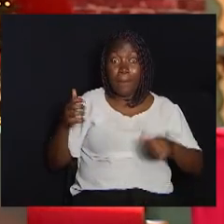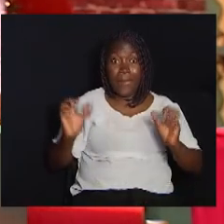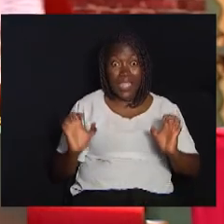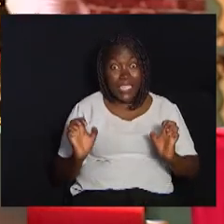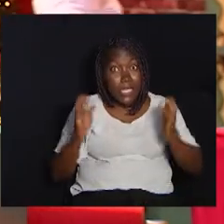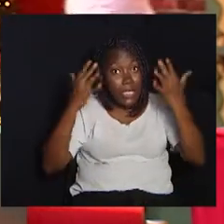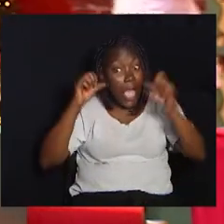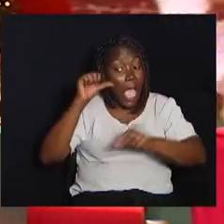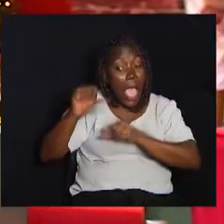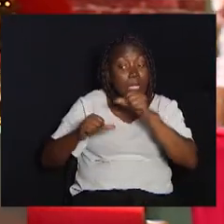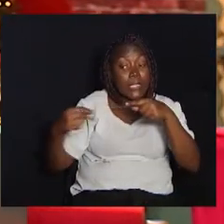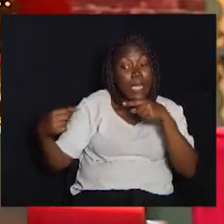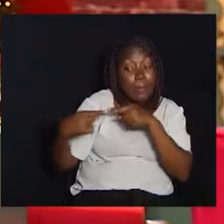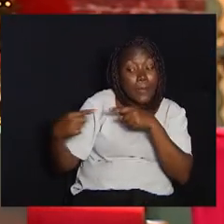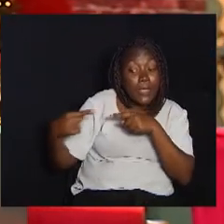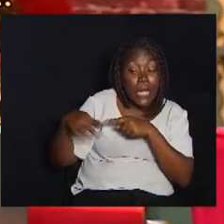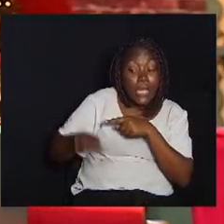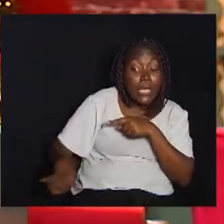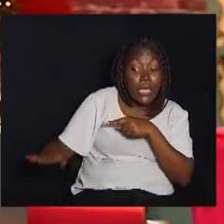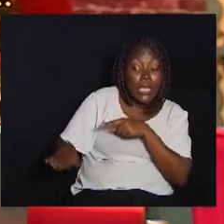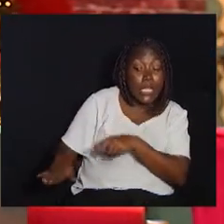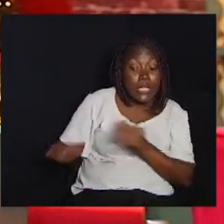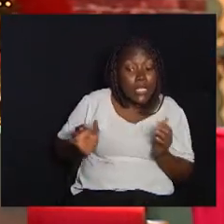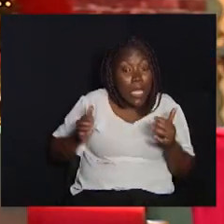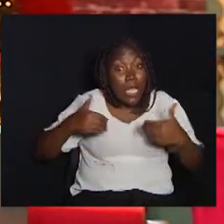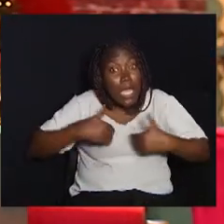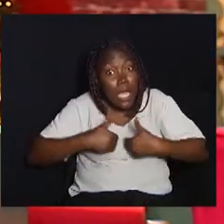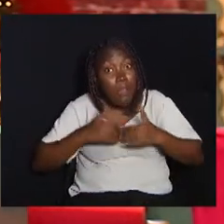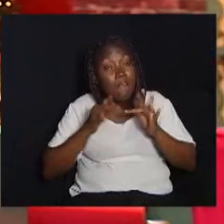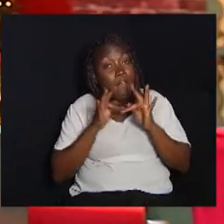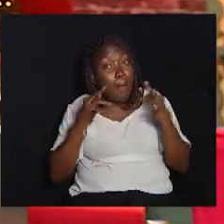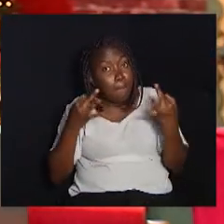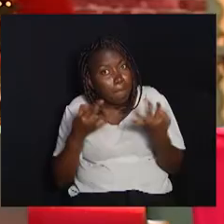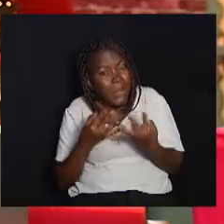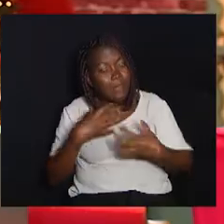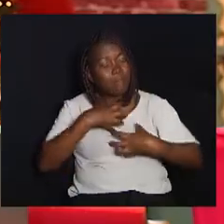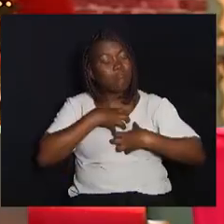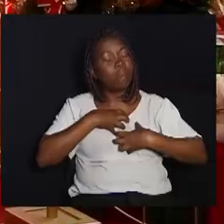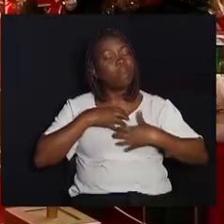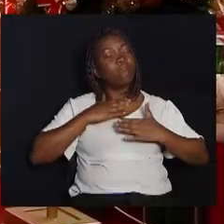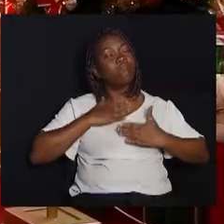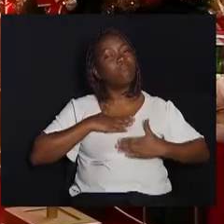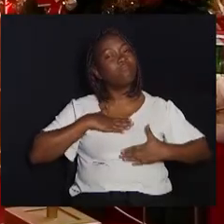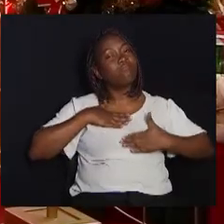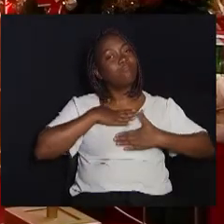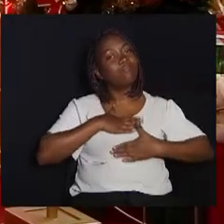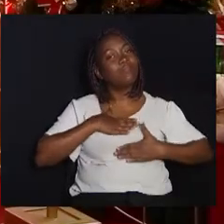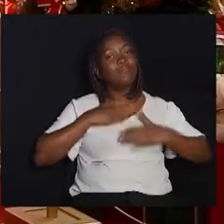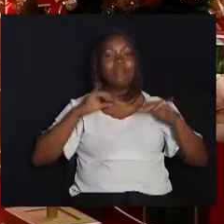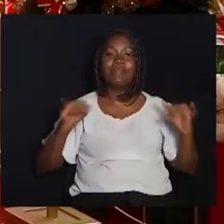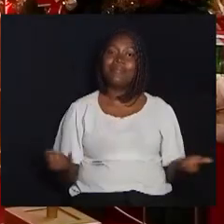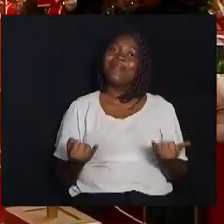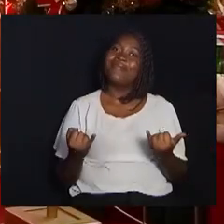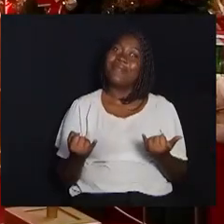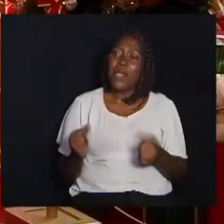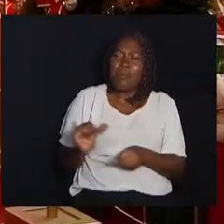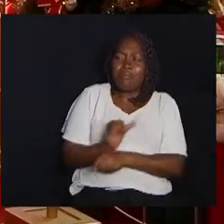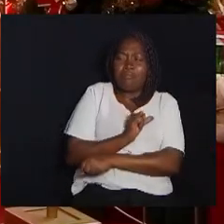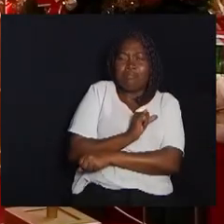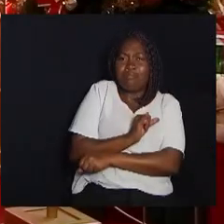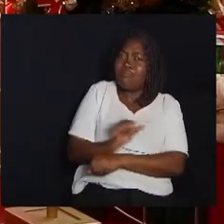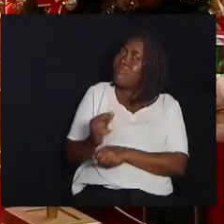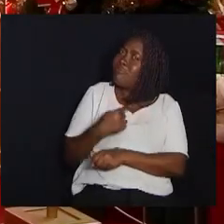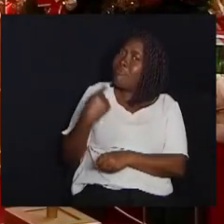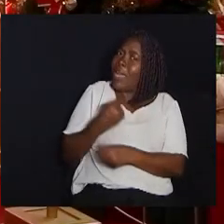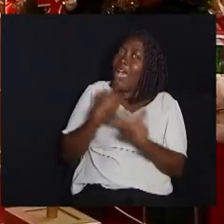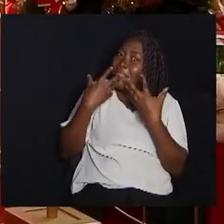e seus familiares possam aproveitar de uma forma mais confortável toda a programação de Natal. São estratégias que a gente adota para conseguir,